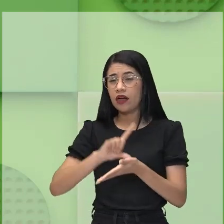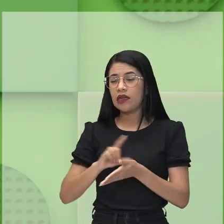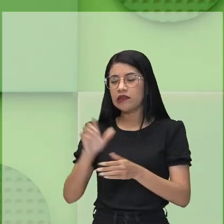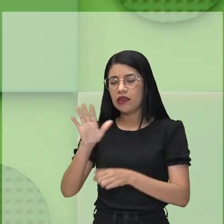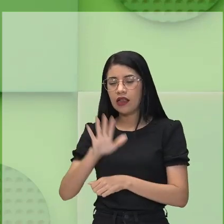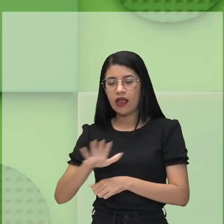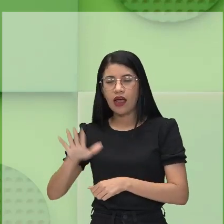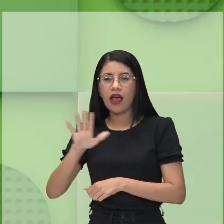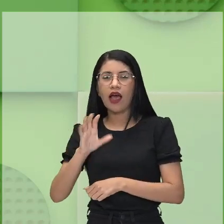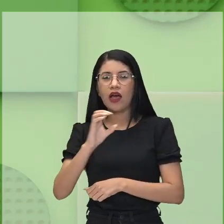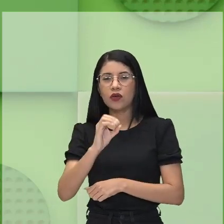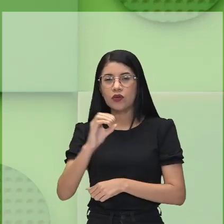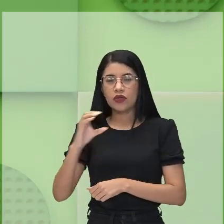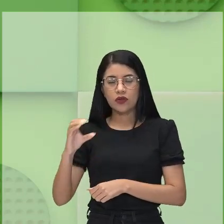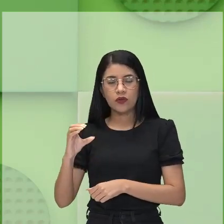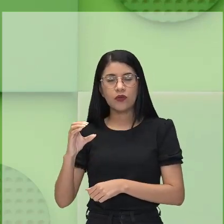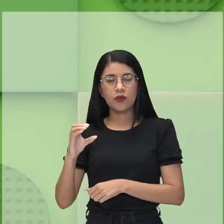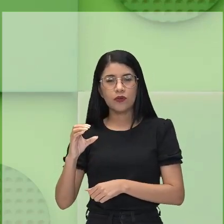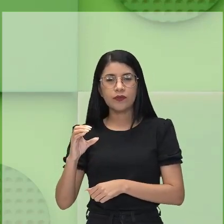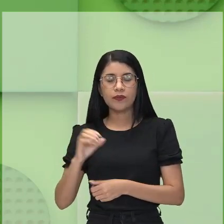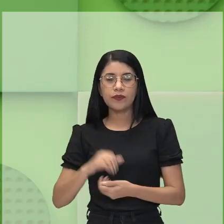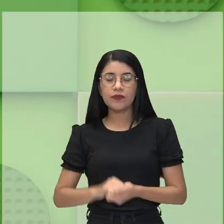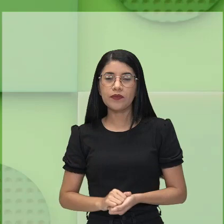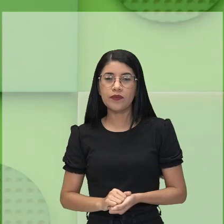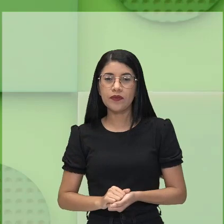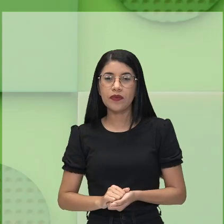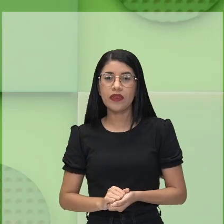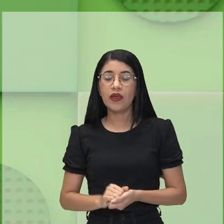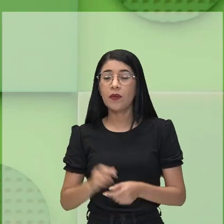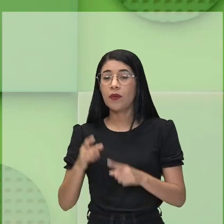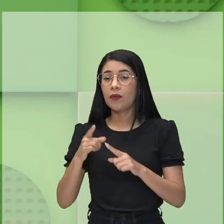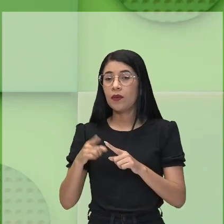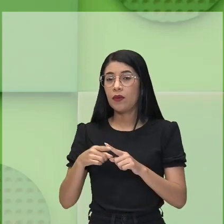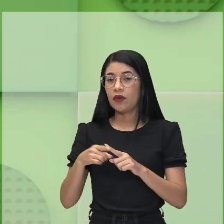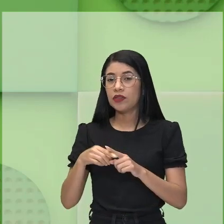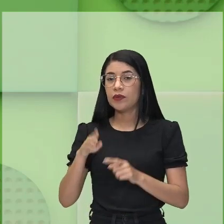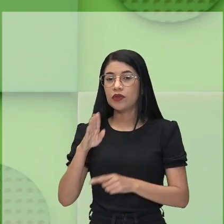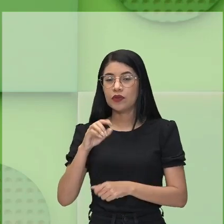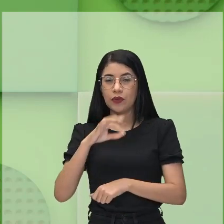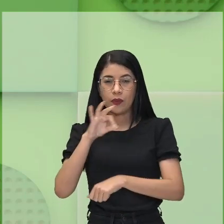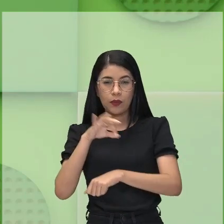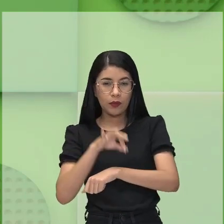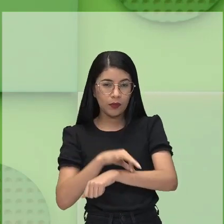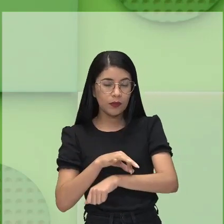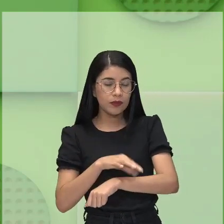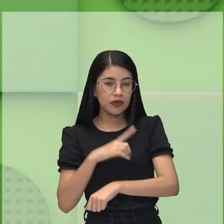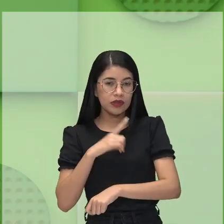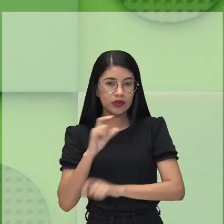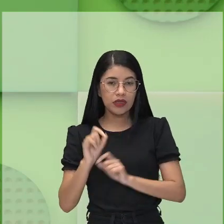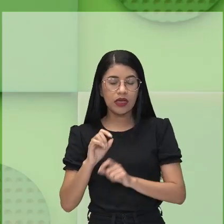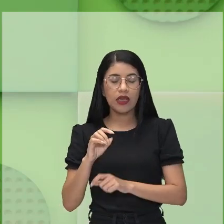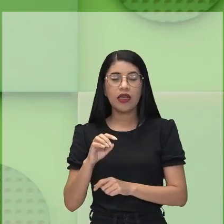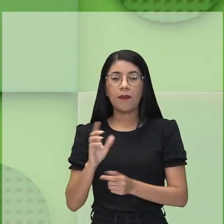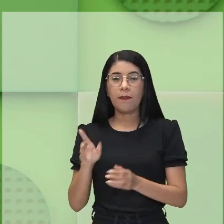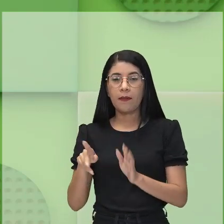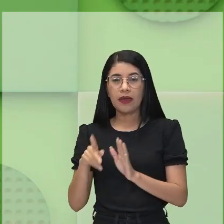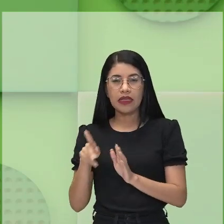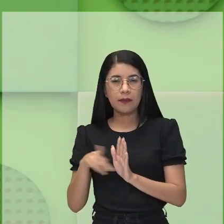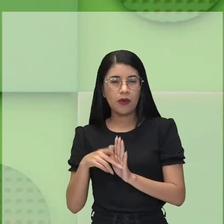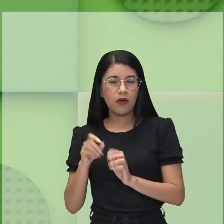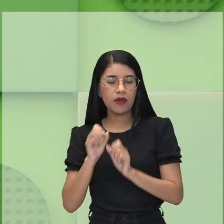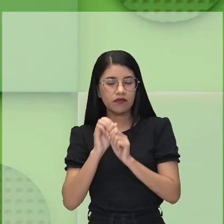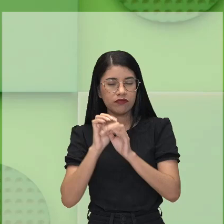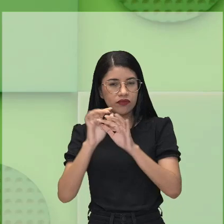parte central do país, porque o tipo de barbeiro que tinha o Trypanosoma cruzi, que é